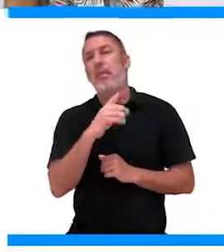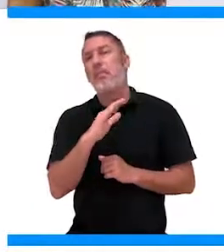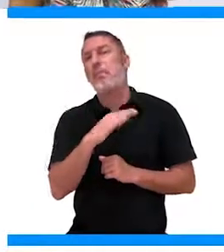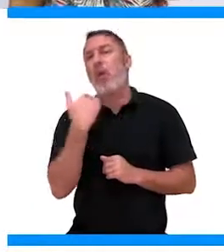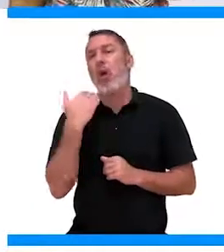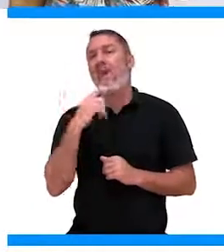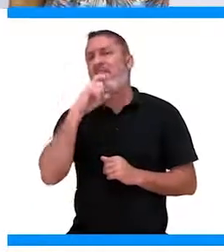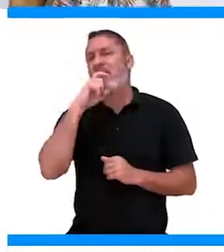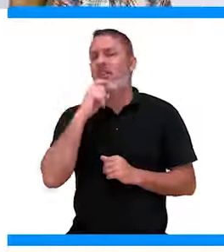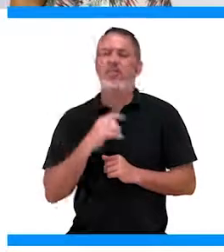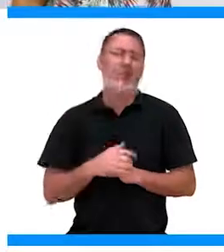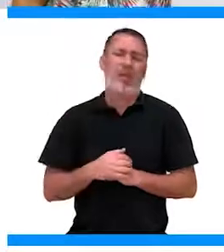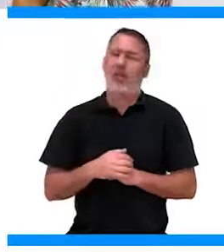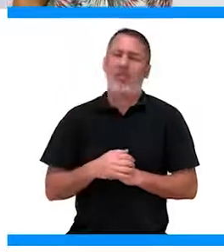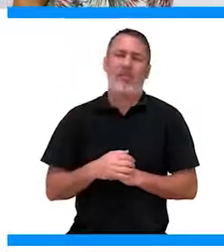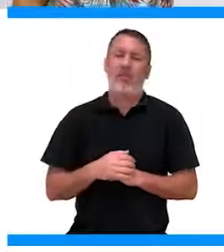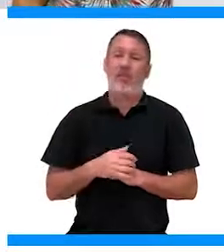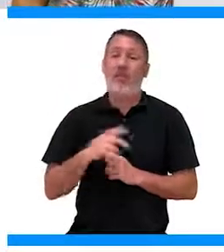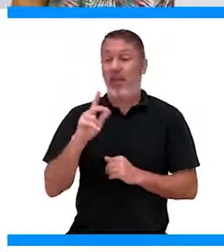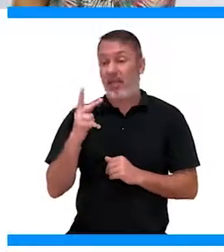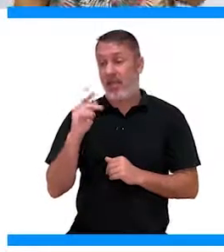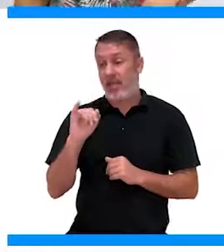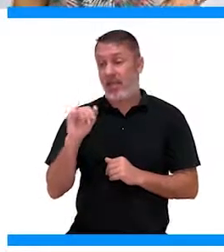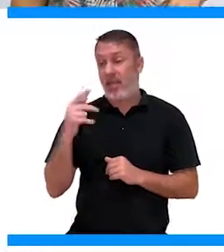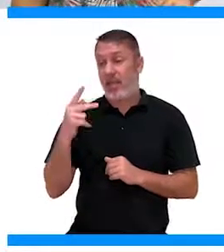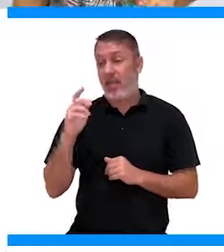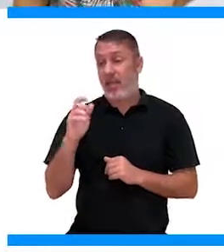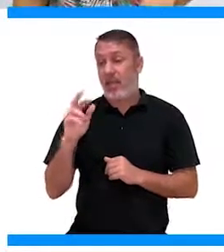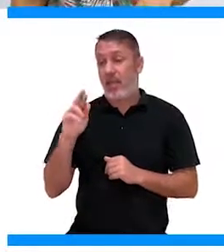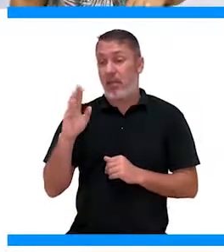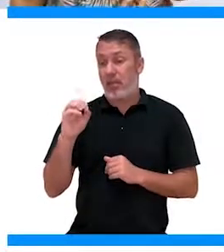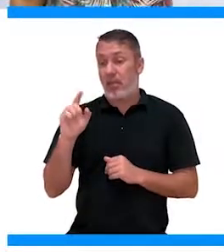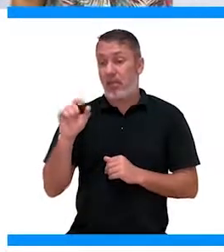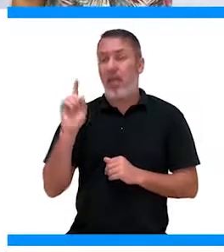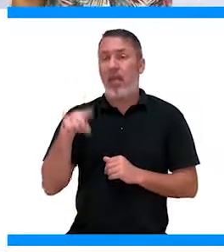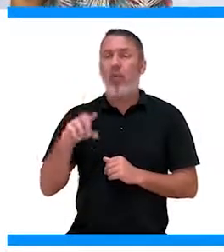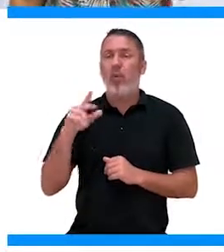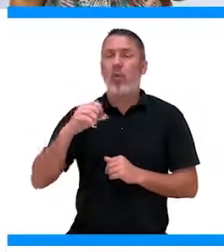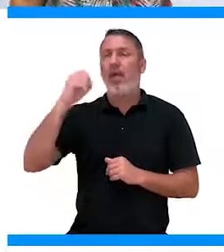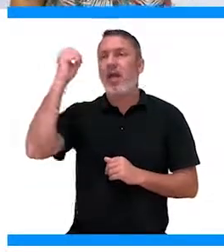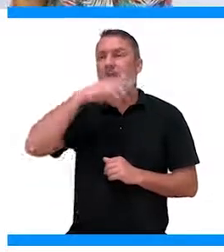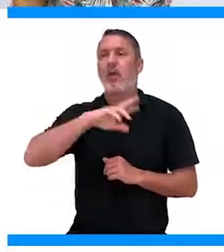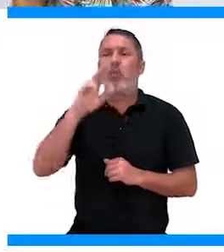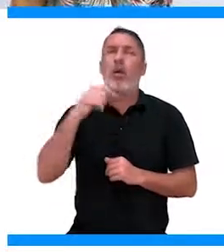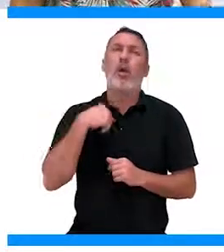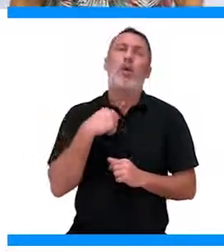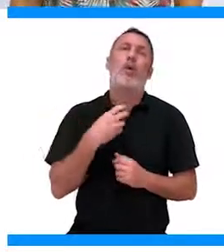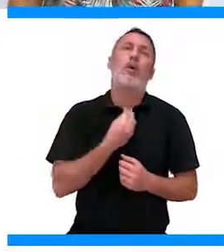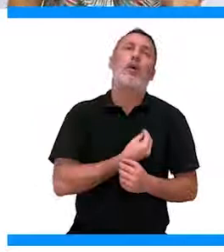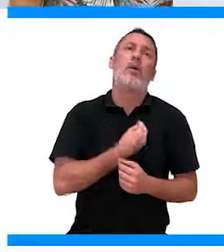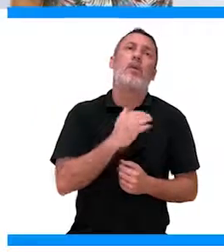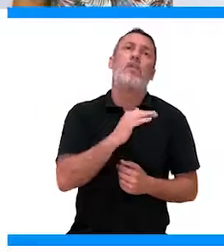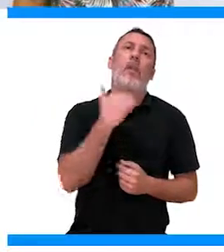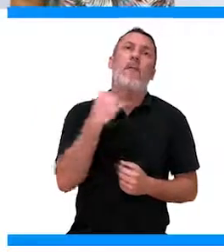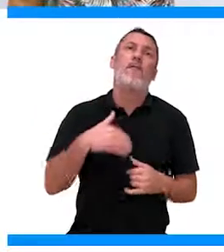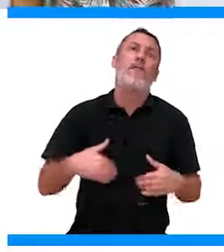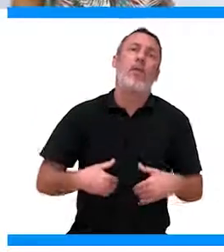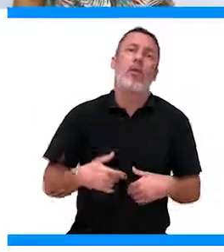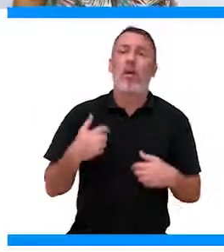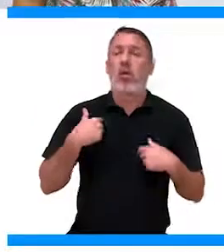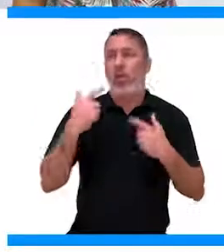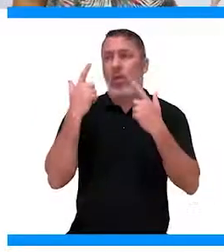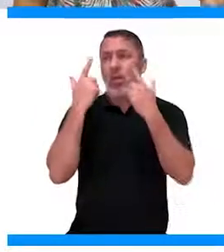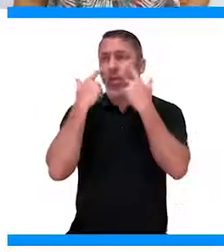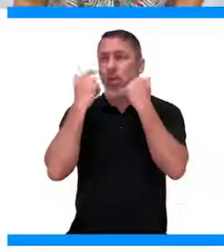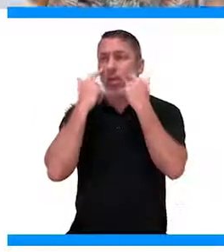sentido literal. Então a hipérbole é um exagero, a gente utiliza muito. Eu estou morrendo de fome, chorei horrores,